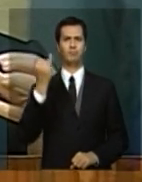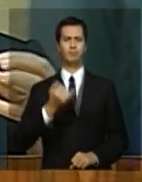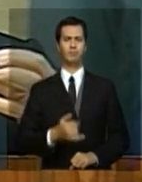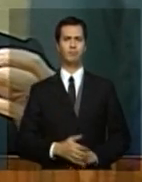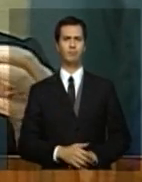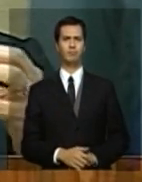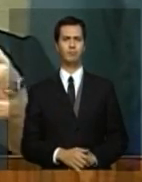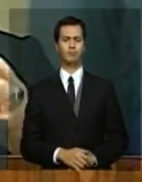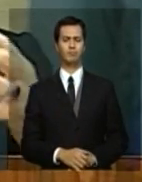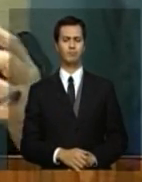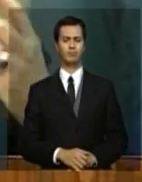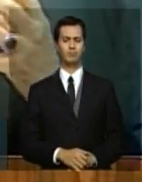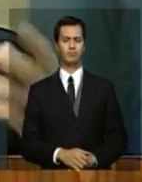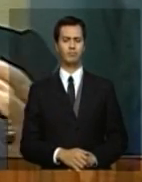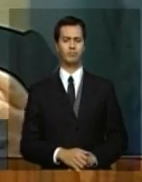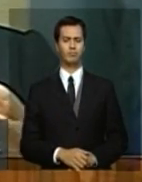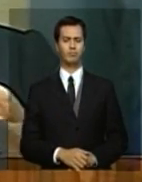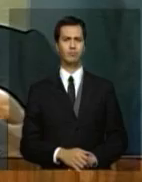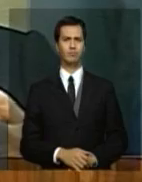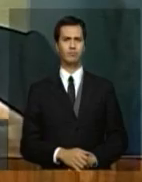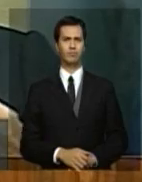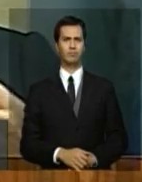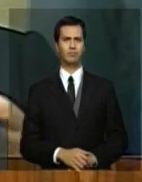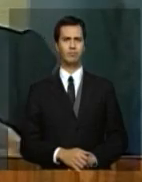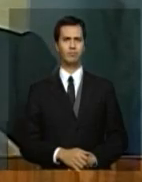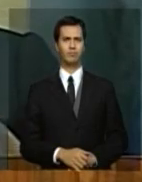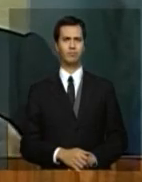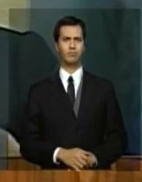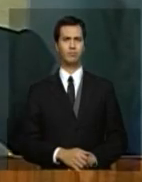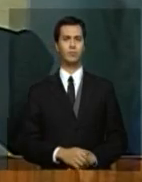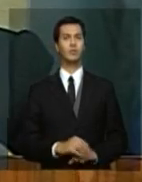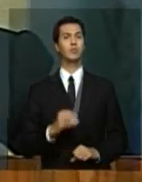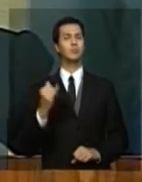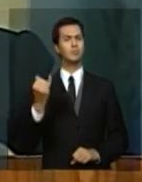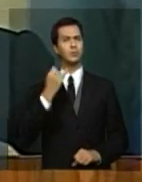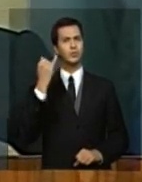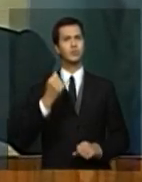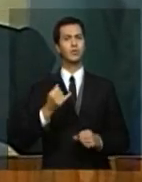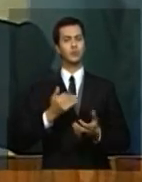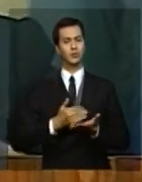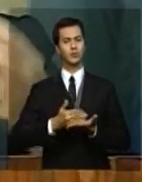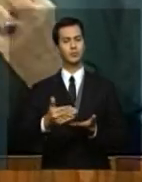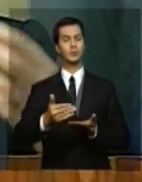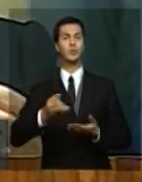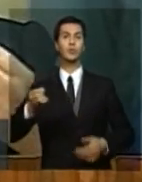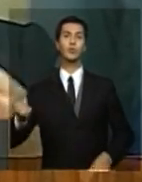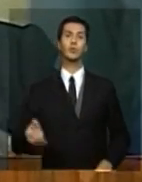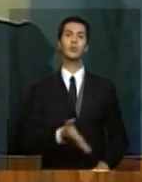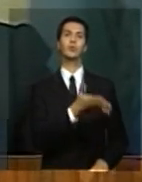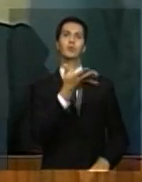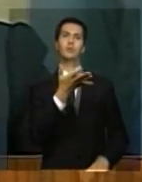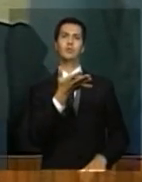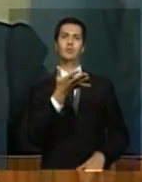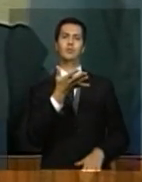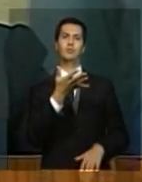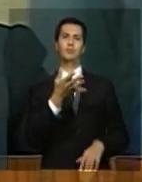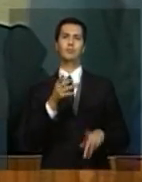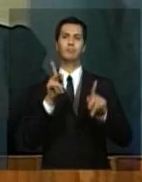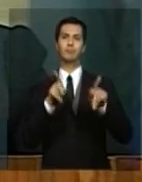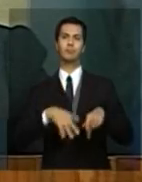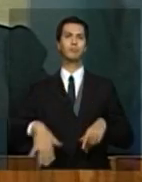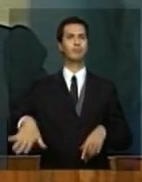filigrana da construção de uma nova cidadania e isso vocês